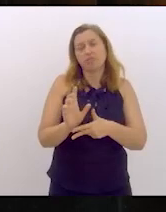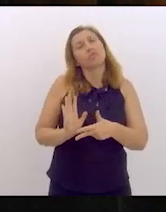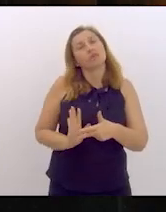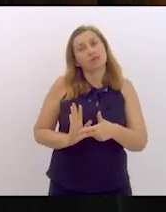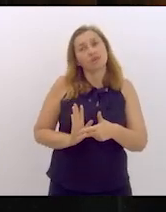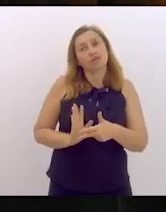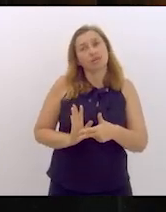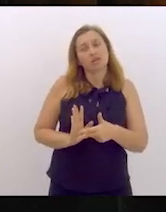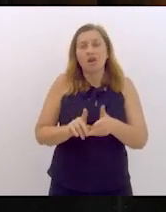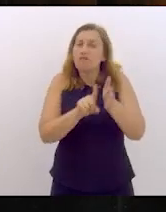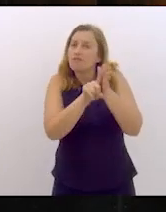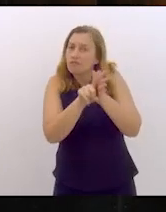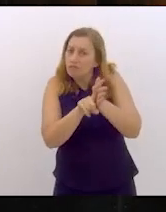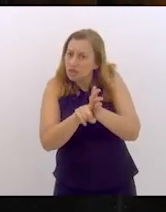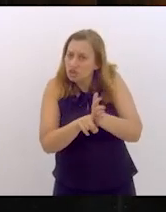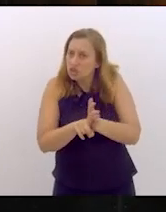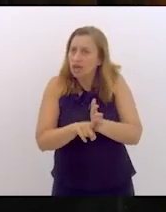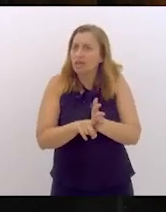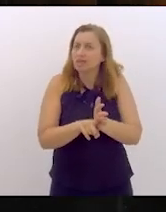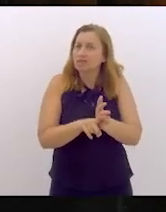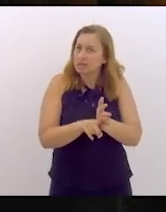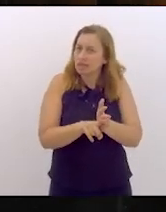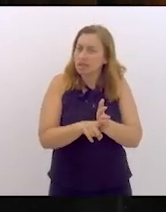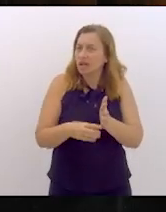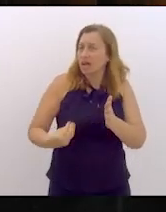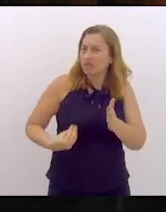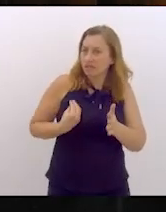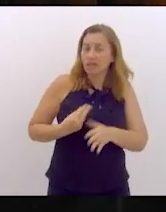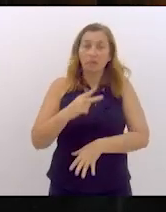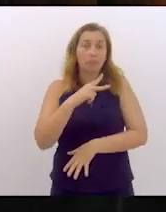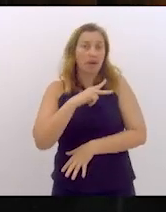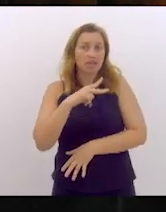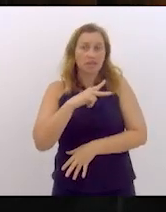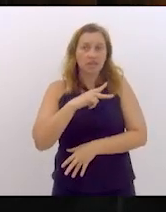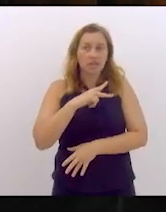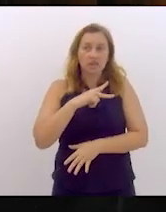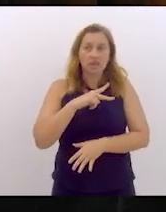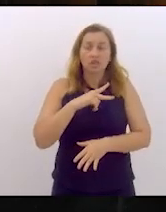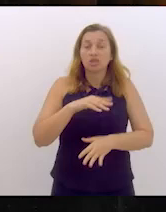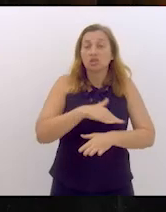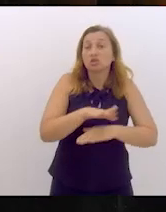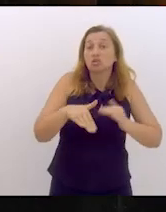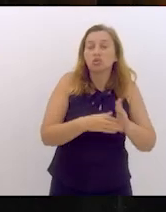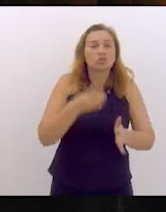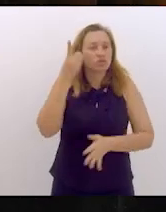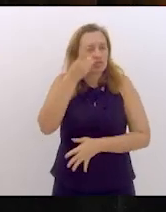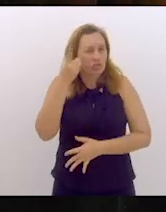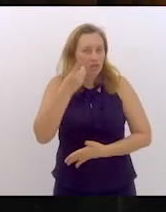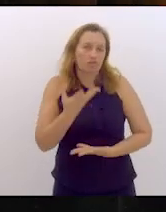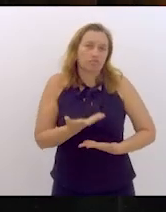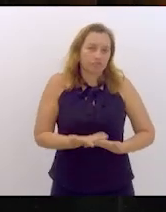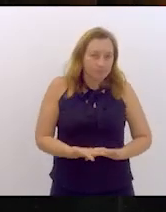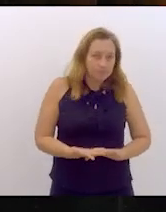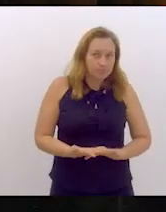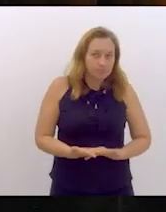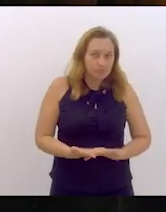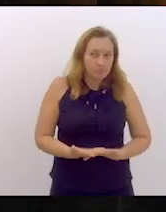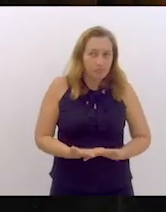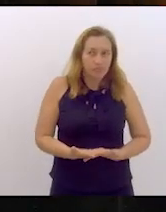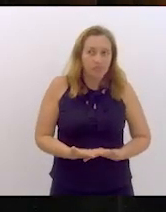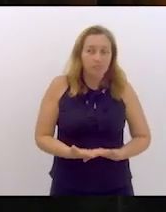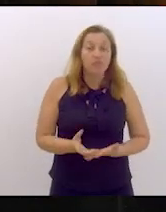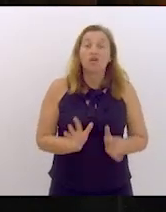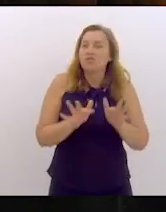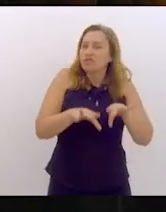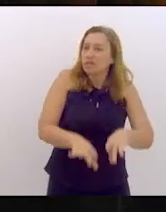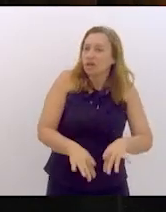função de fiscalizar as vidas privadas dos Senhores parlamentares isso foi